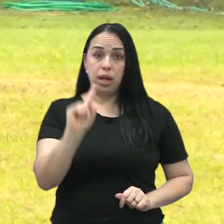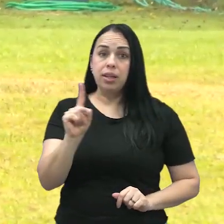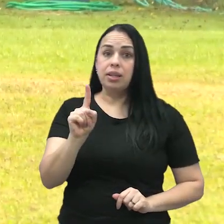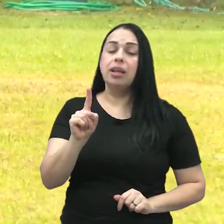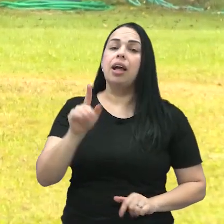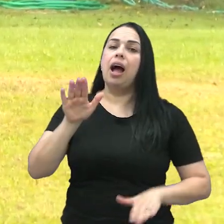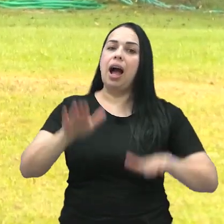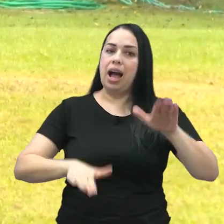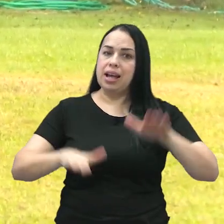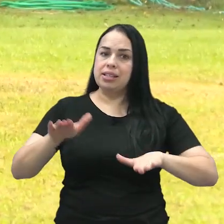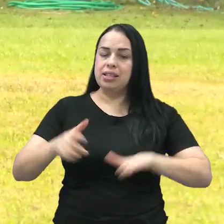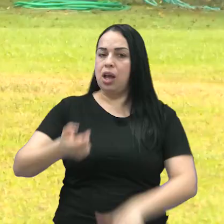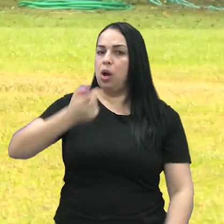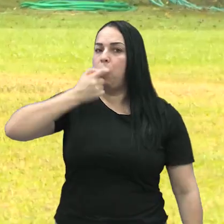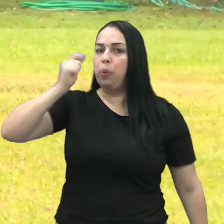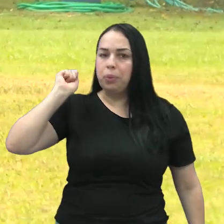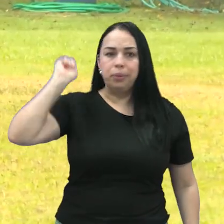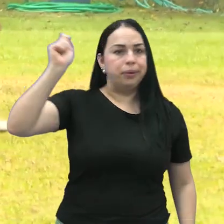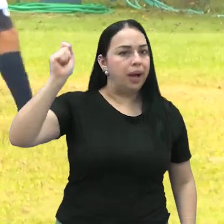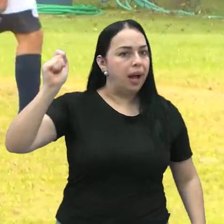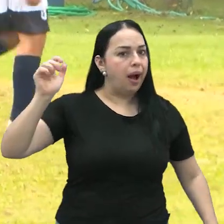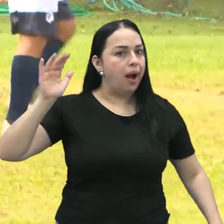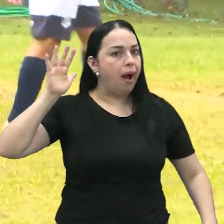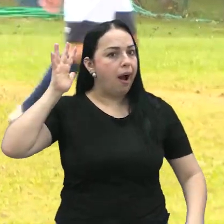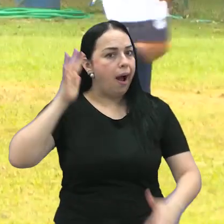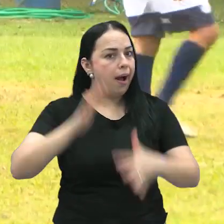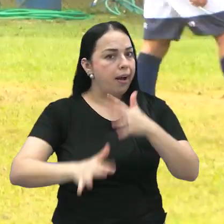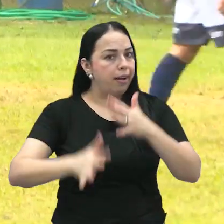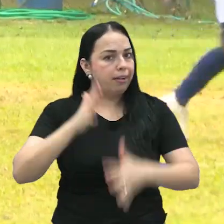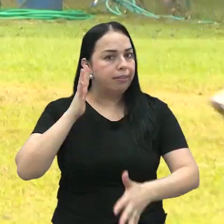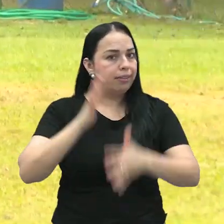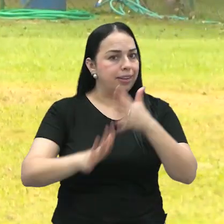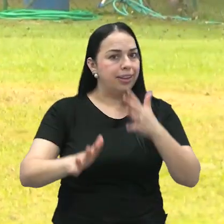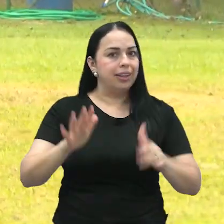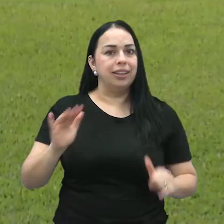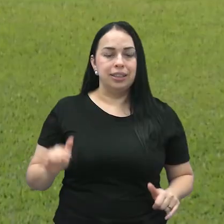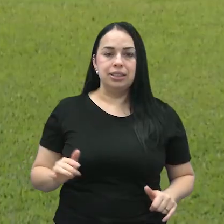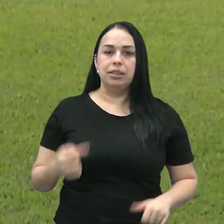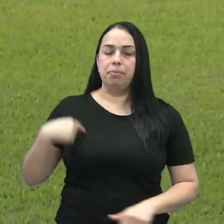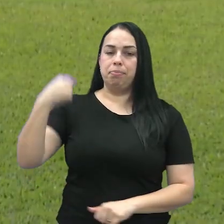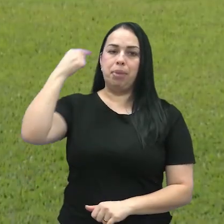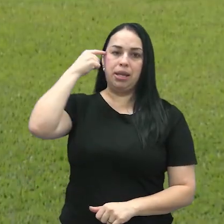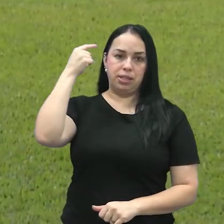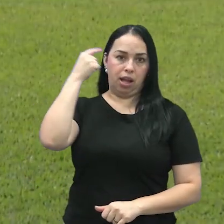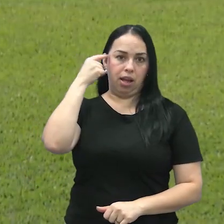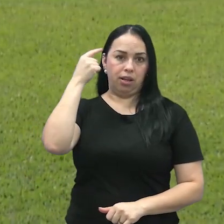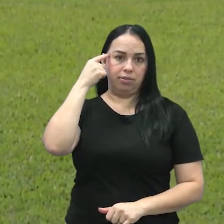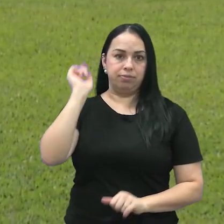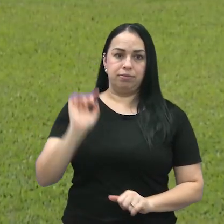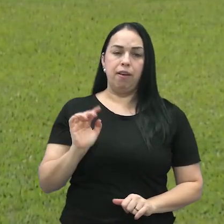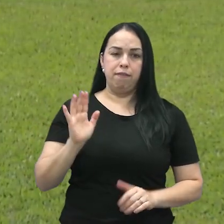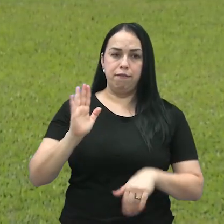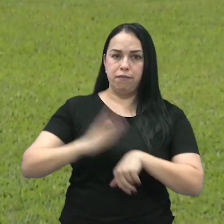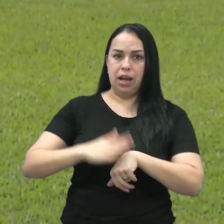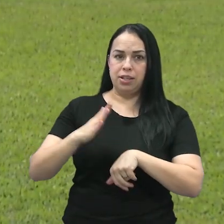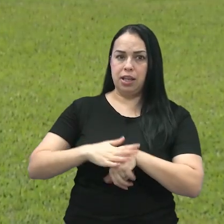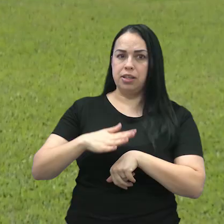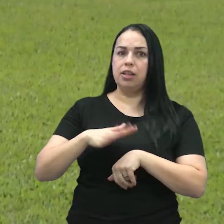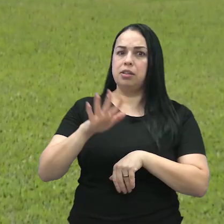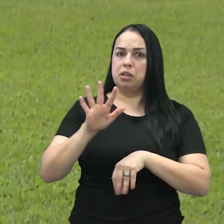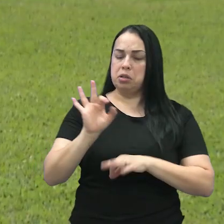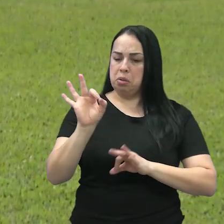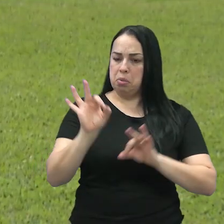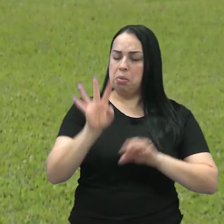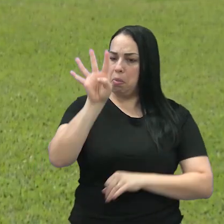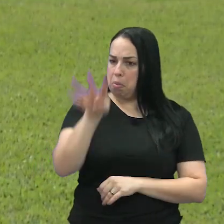pela arbitragem durante uma partida, às vezes, extrapolam as 4 linhas. A gente pensa fazer uma escala bem